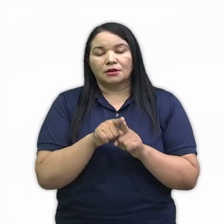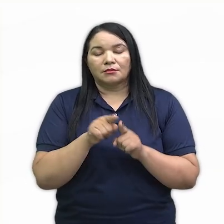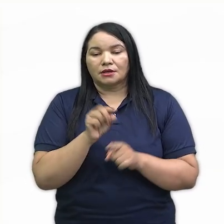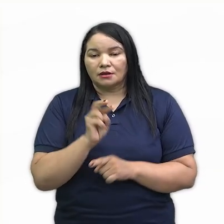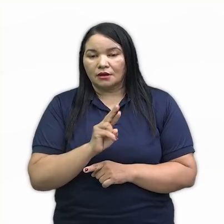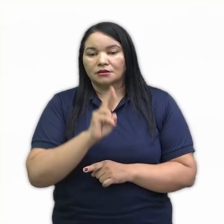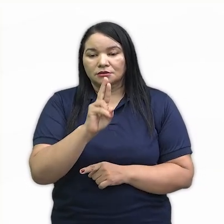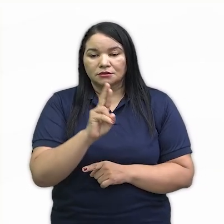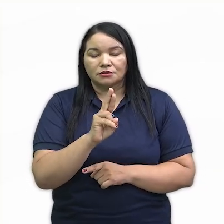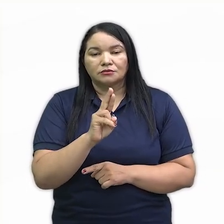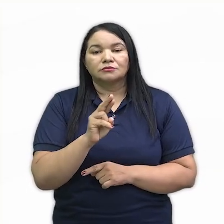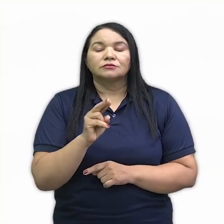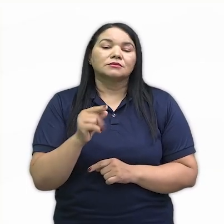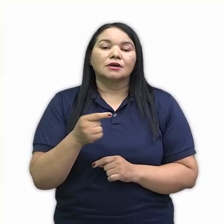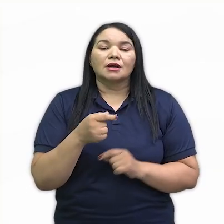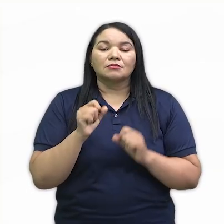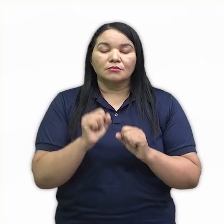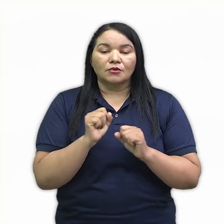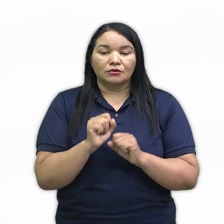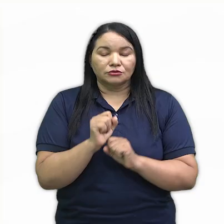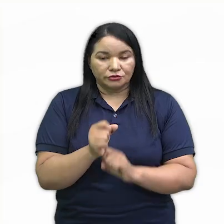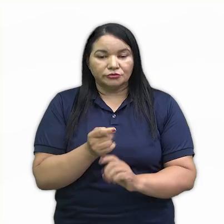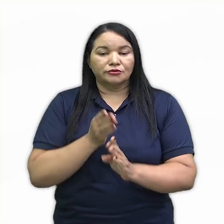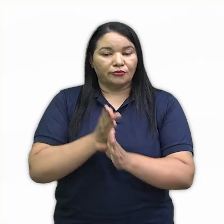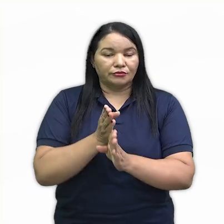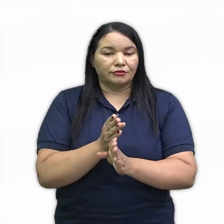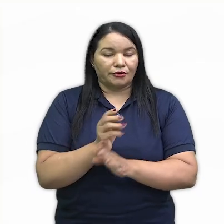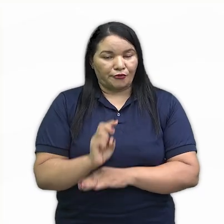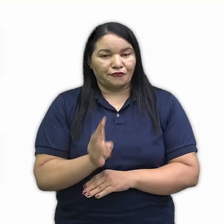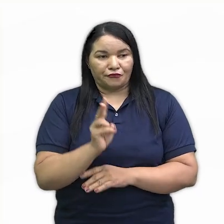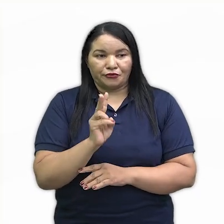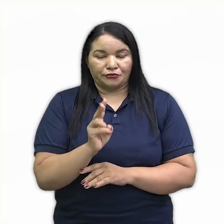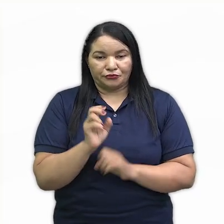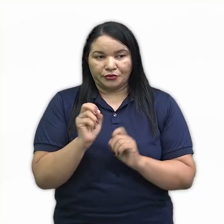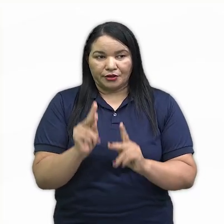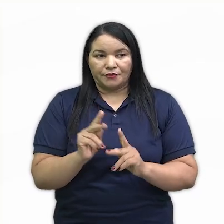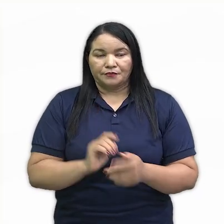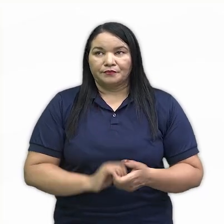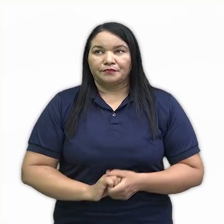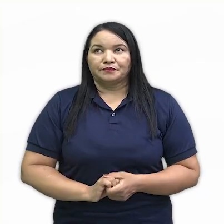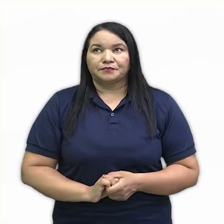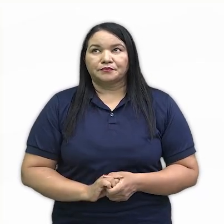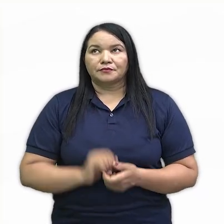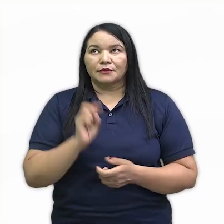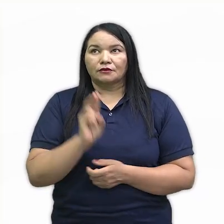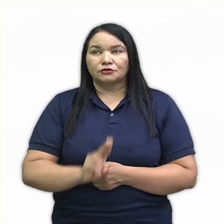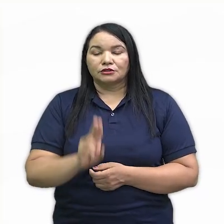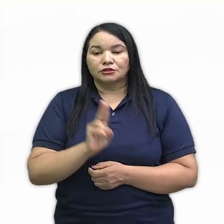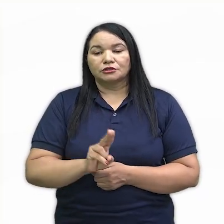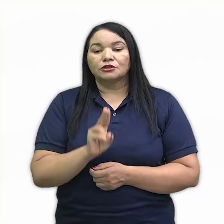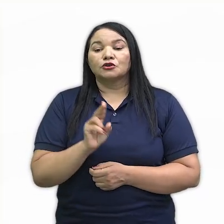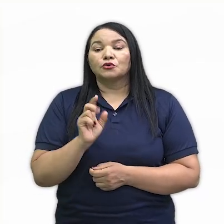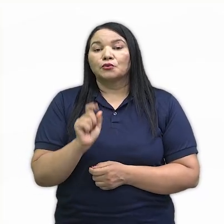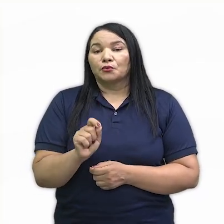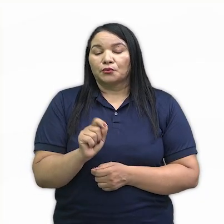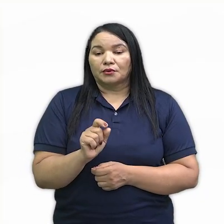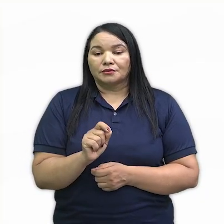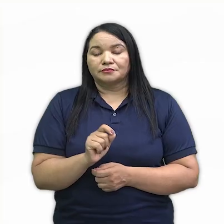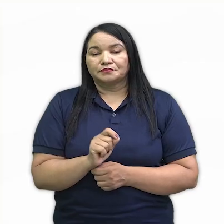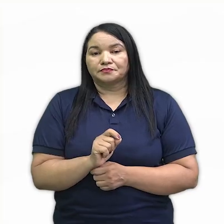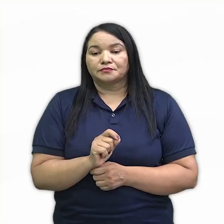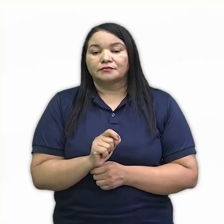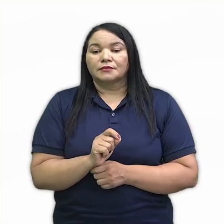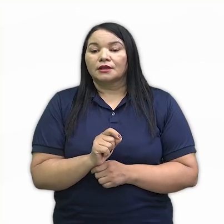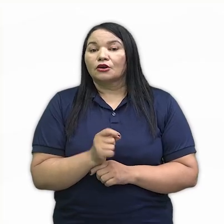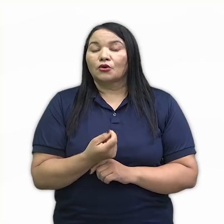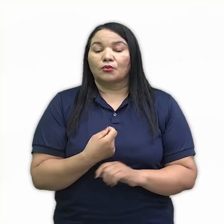10º termo também e obter o seu valor, tá bom? Utilizando aí o nosso termo